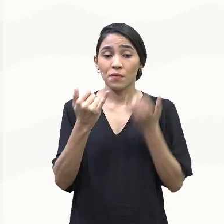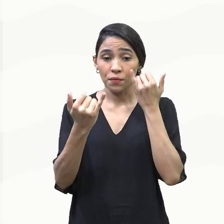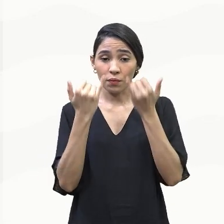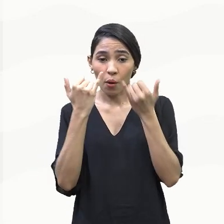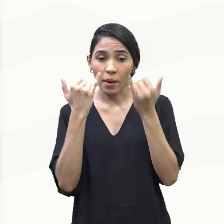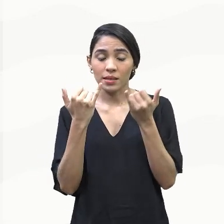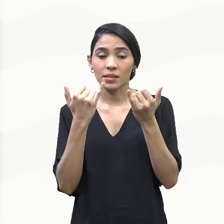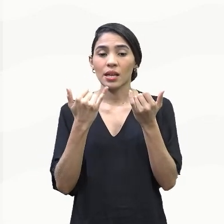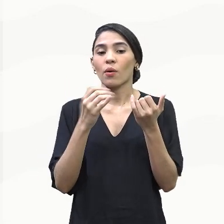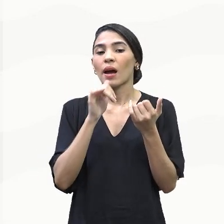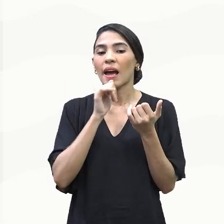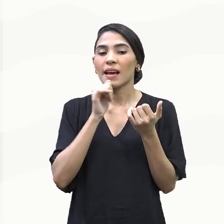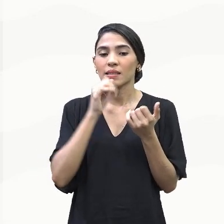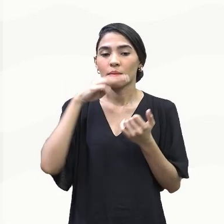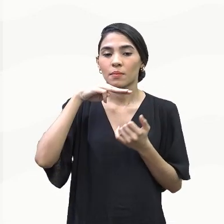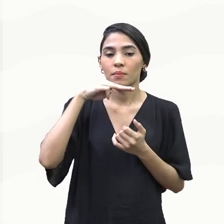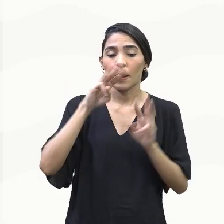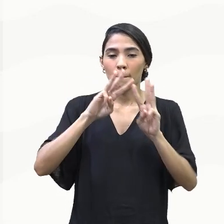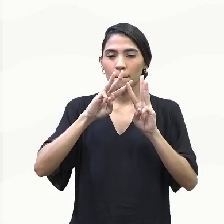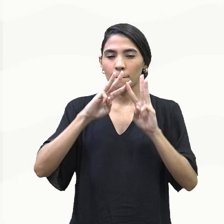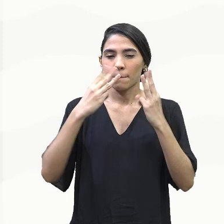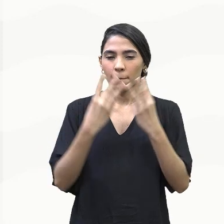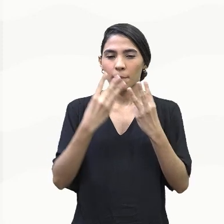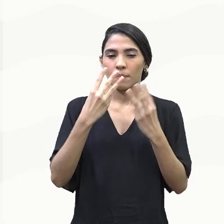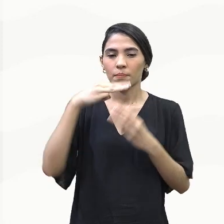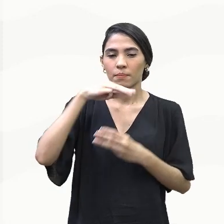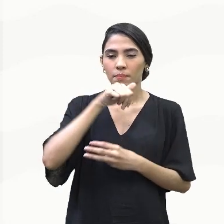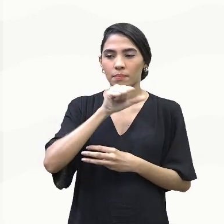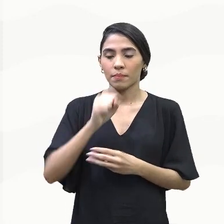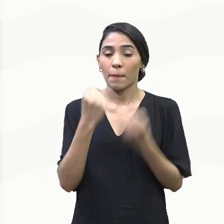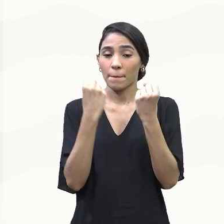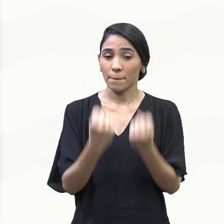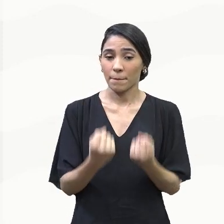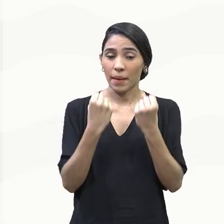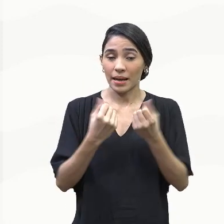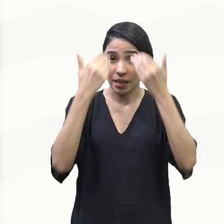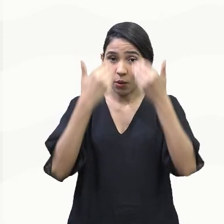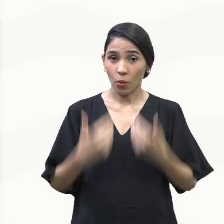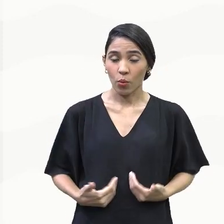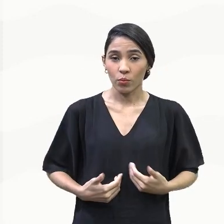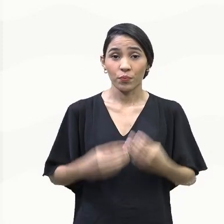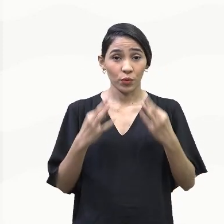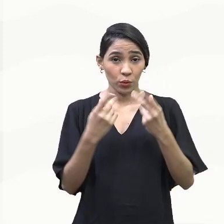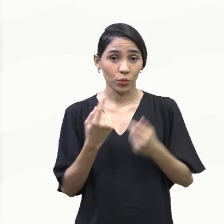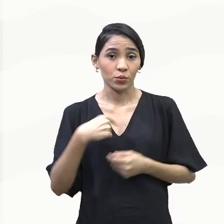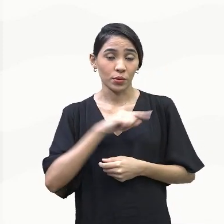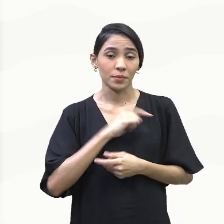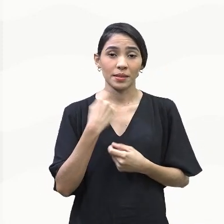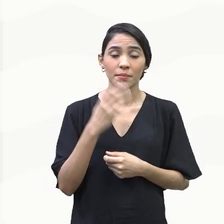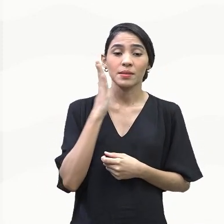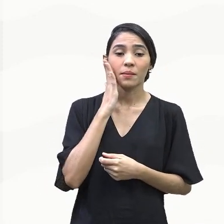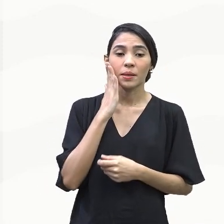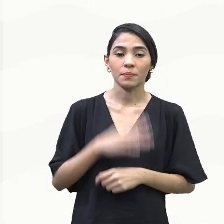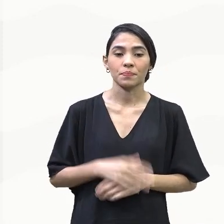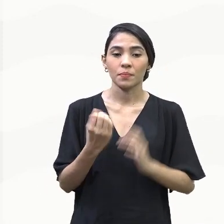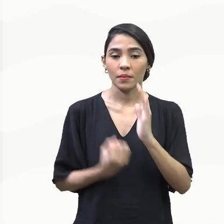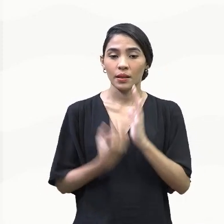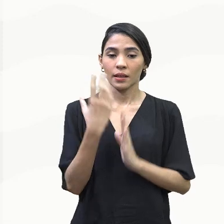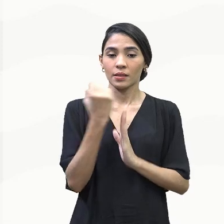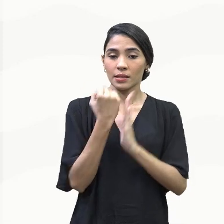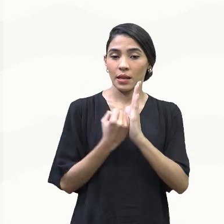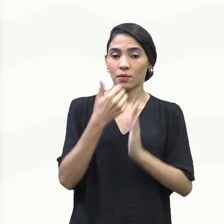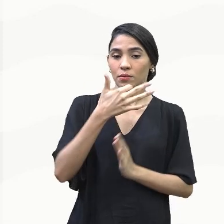de massa corpórea, que todos nós devemos saber o nosso, viu, pessoal? Criado no